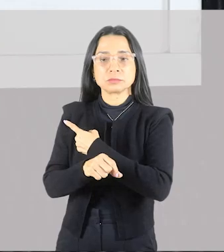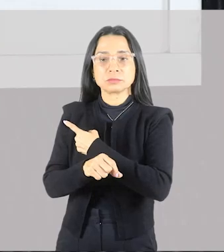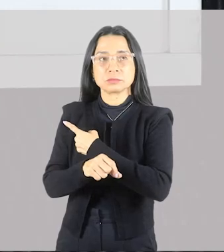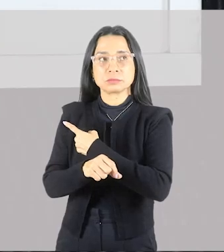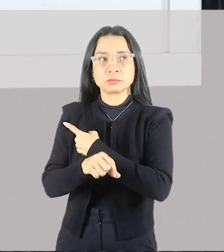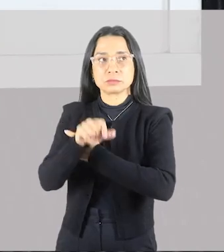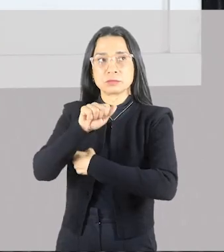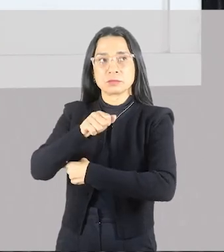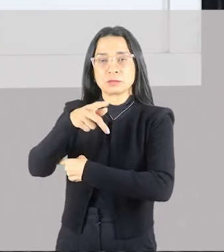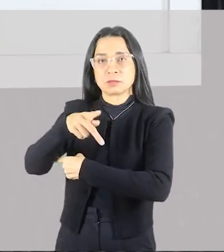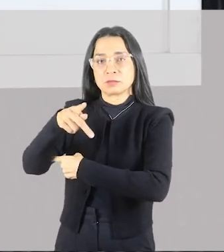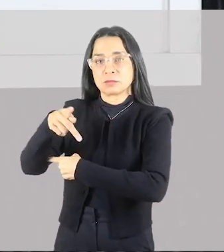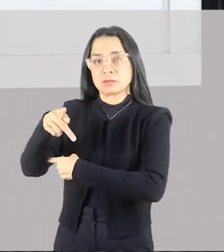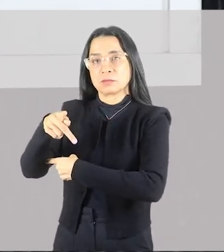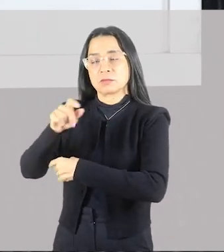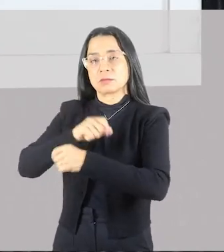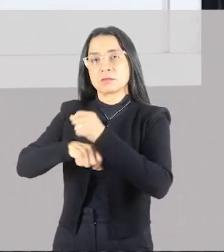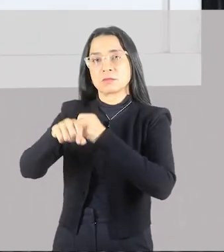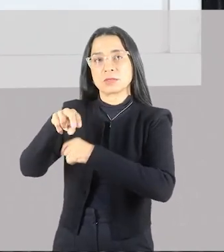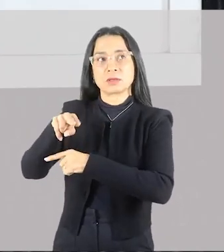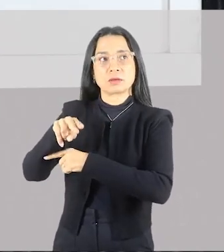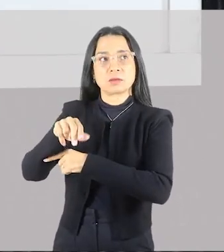da parede, chamada de AP,